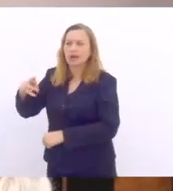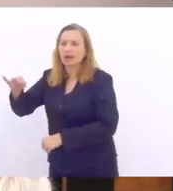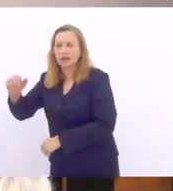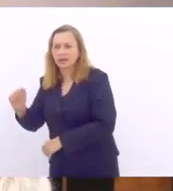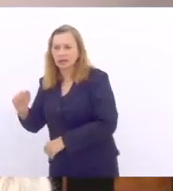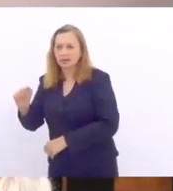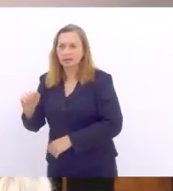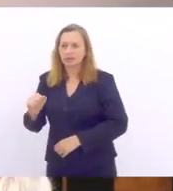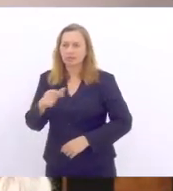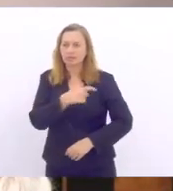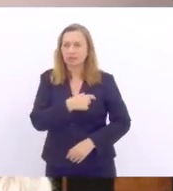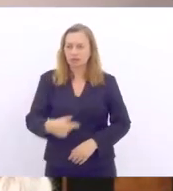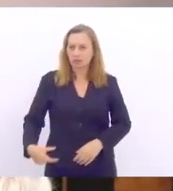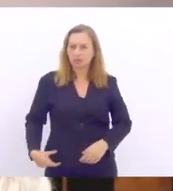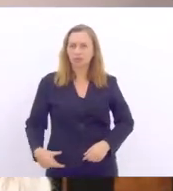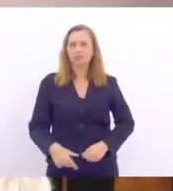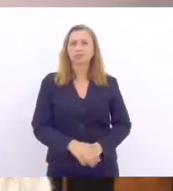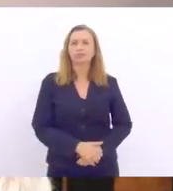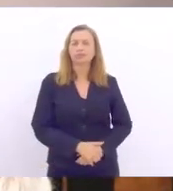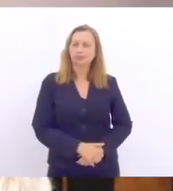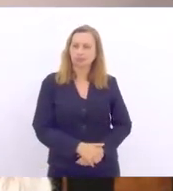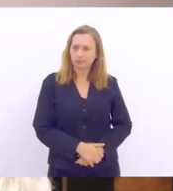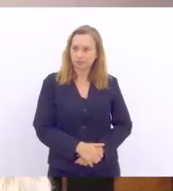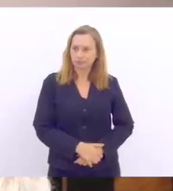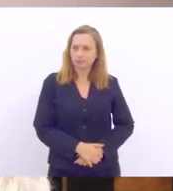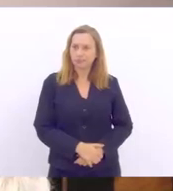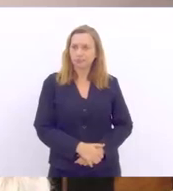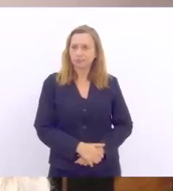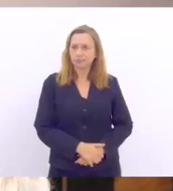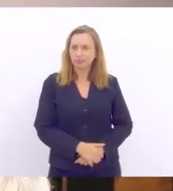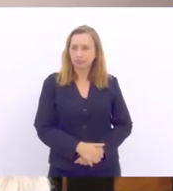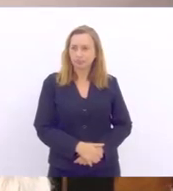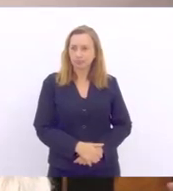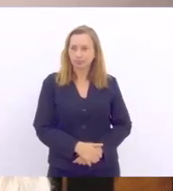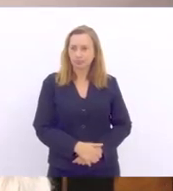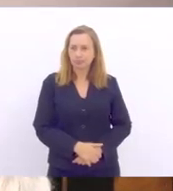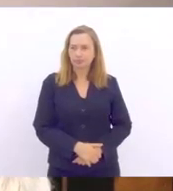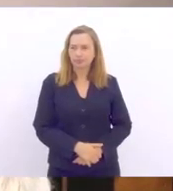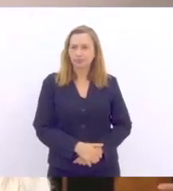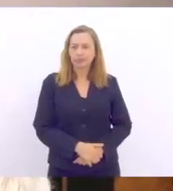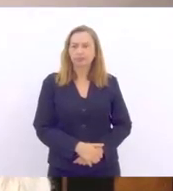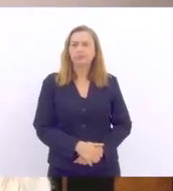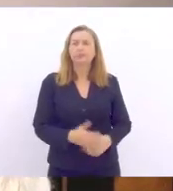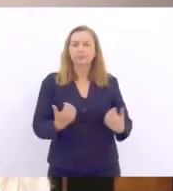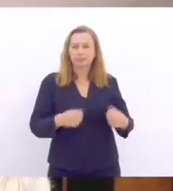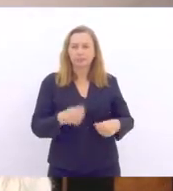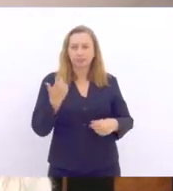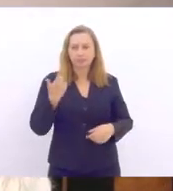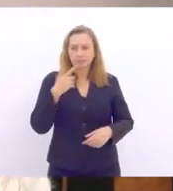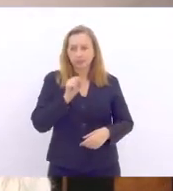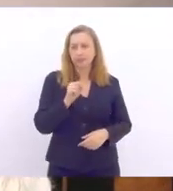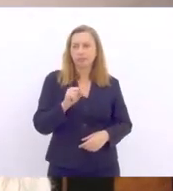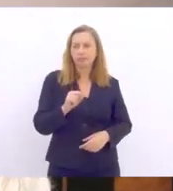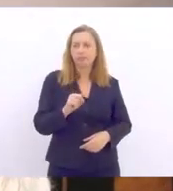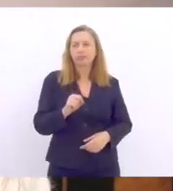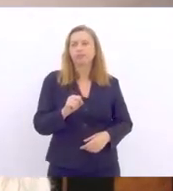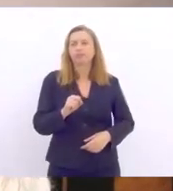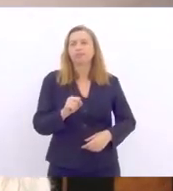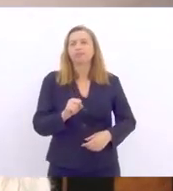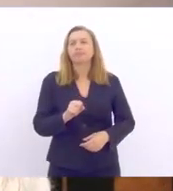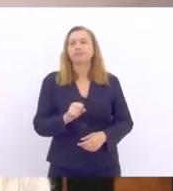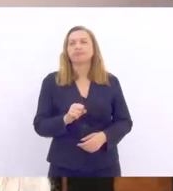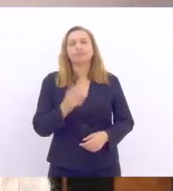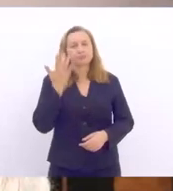o jogo deixou de ser no Maracanã. Era uma decisão que o Vasco precisava ganhar o jogo, achando que lá dentro de São Januário